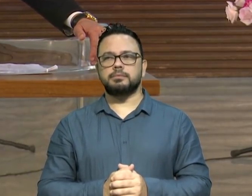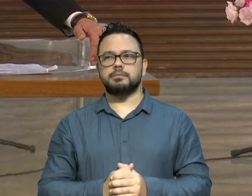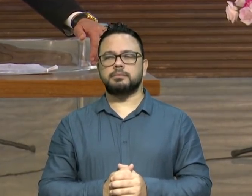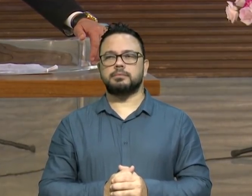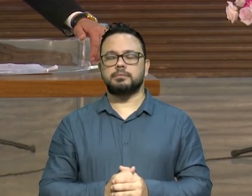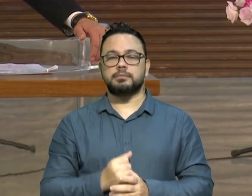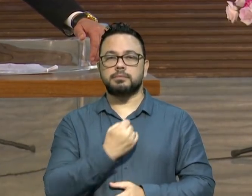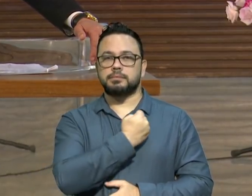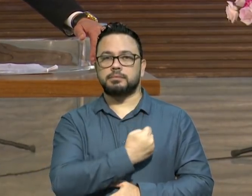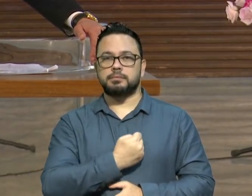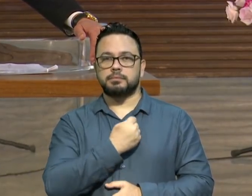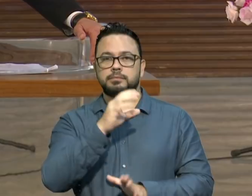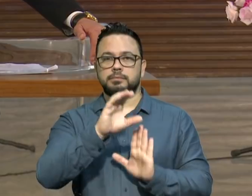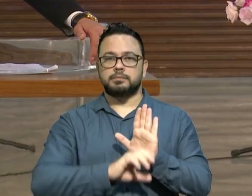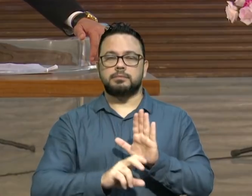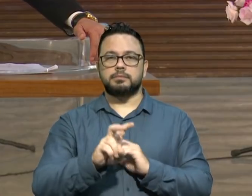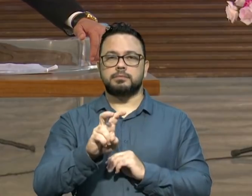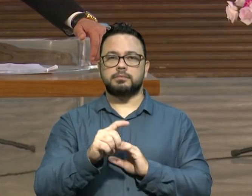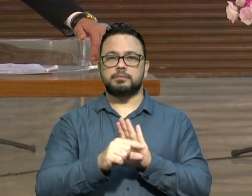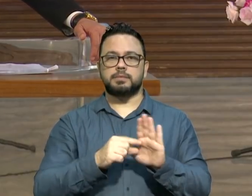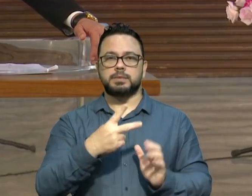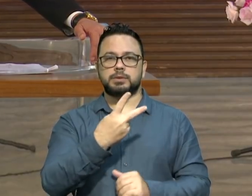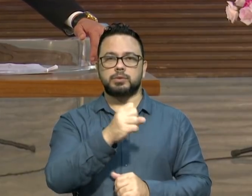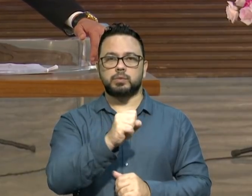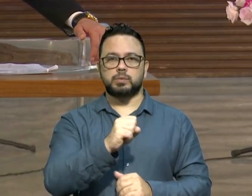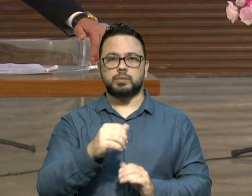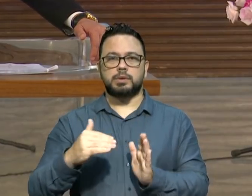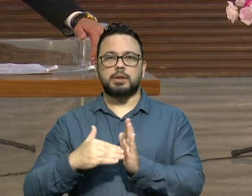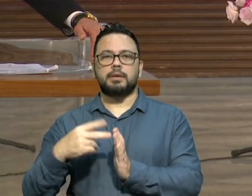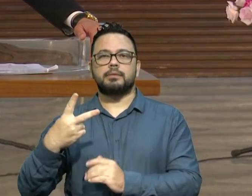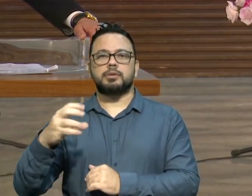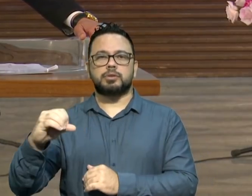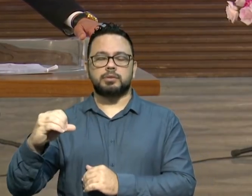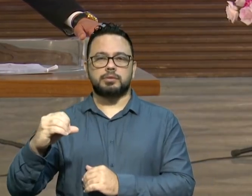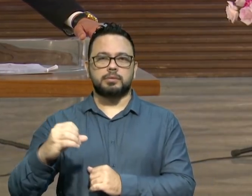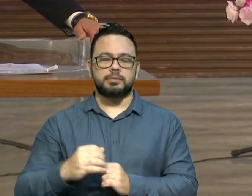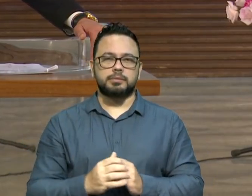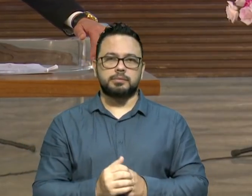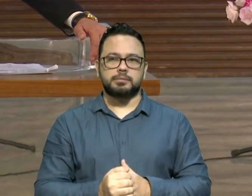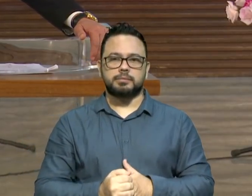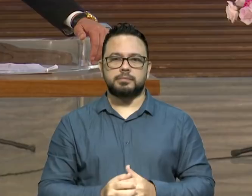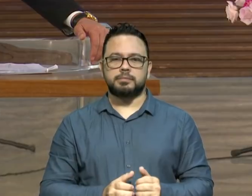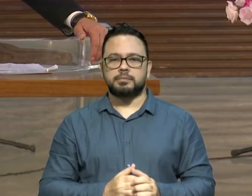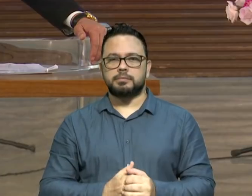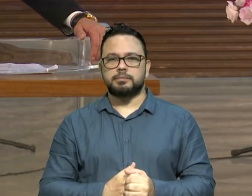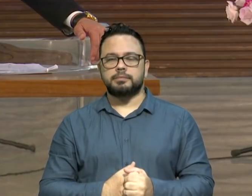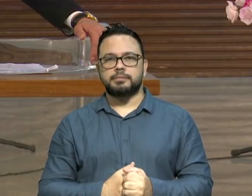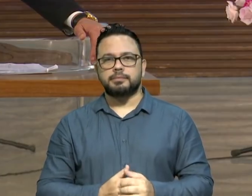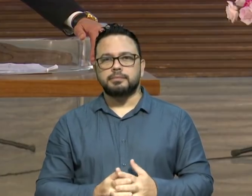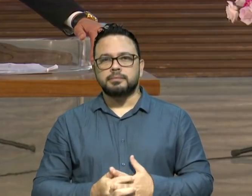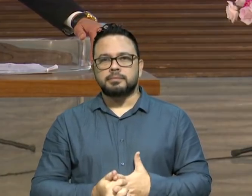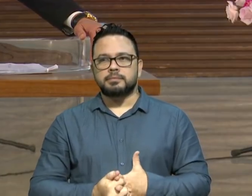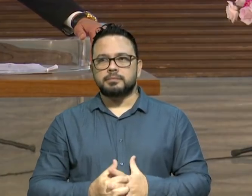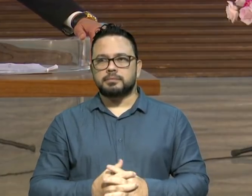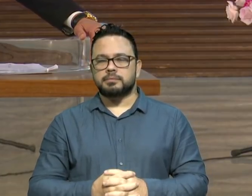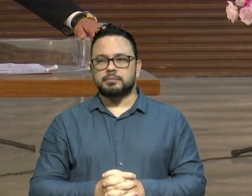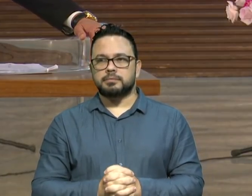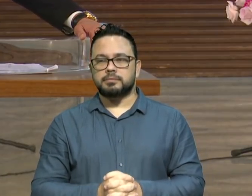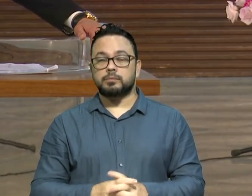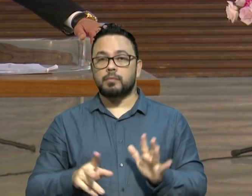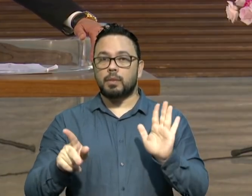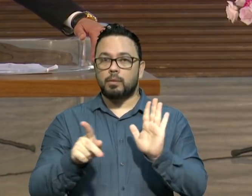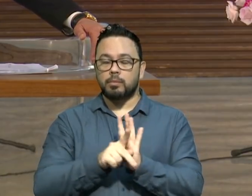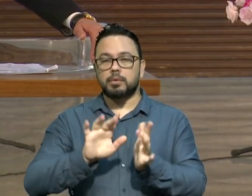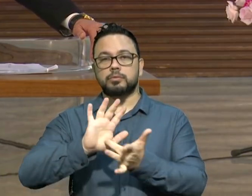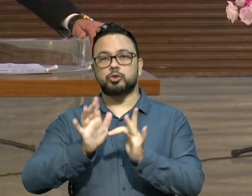de São João Capítulo 5 verso 28 verso 29 palavras que saem dos lábios